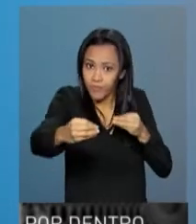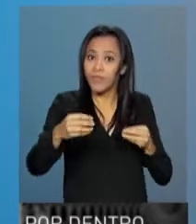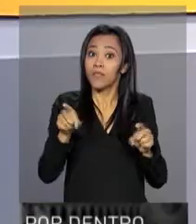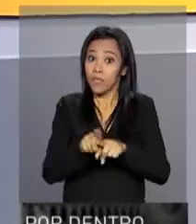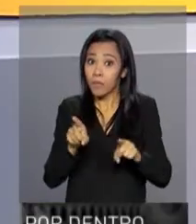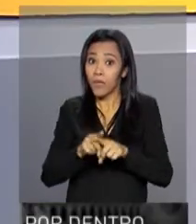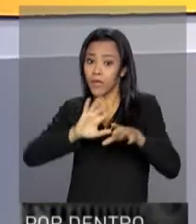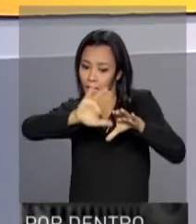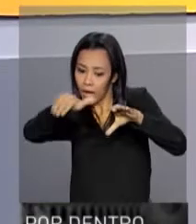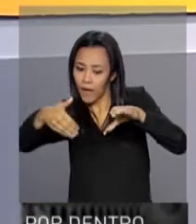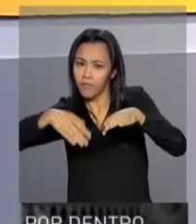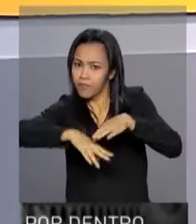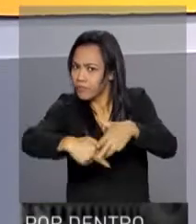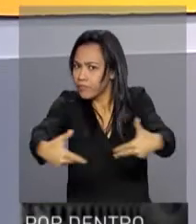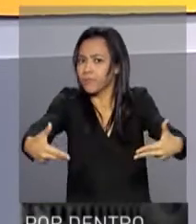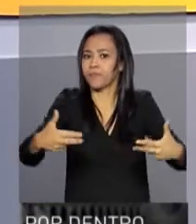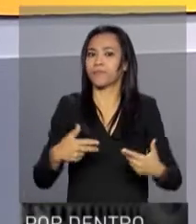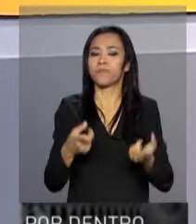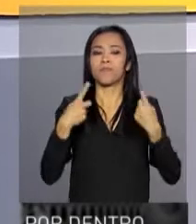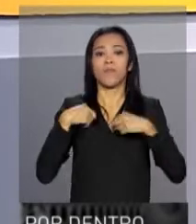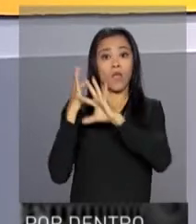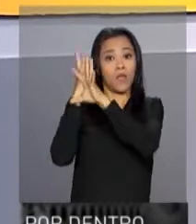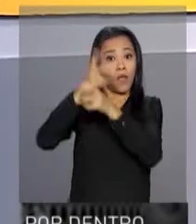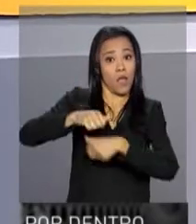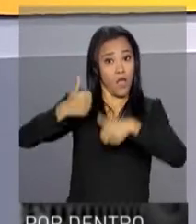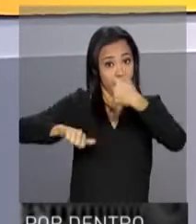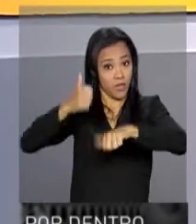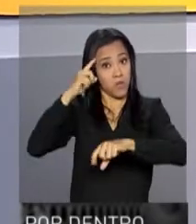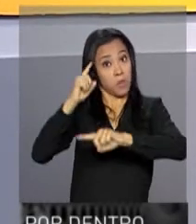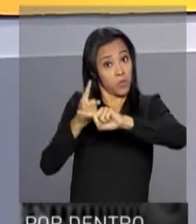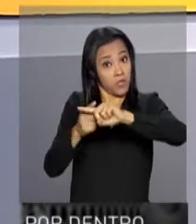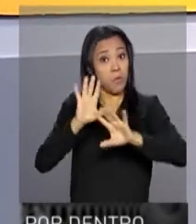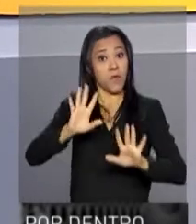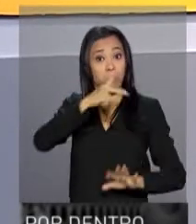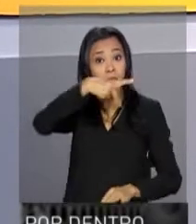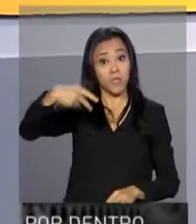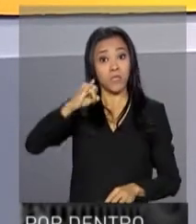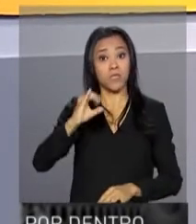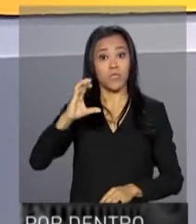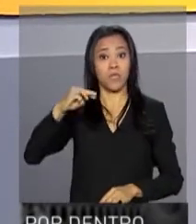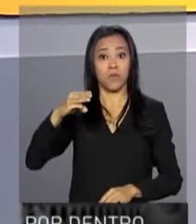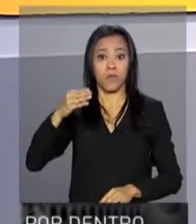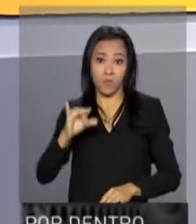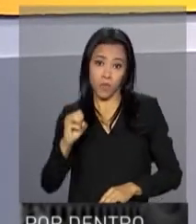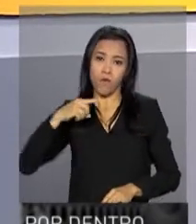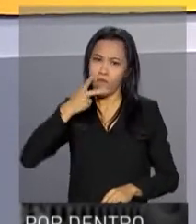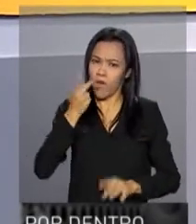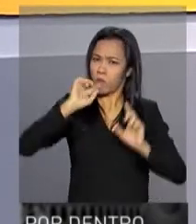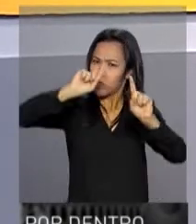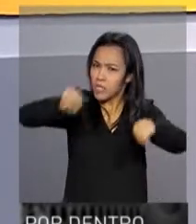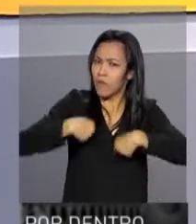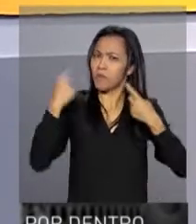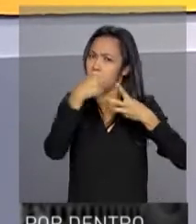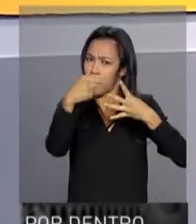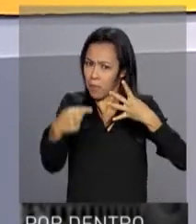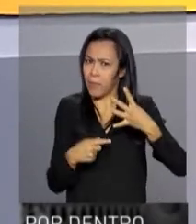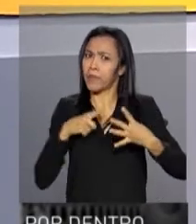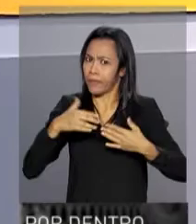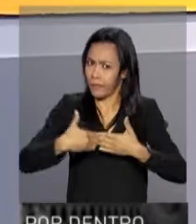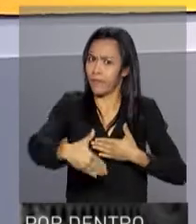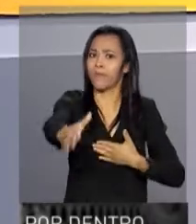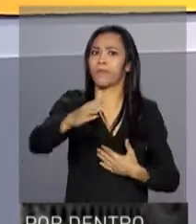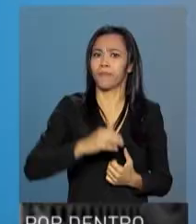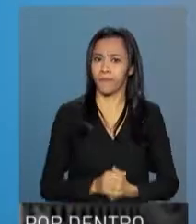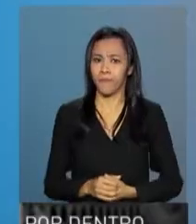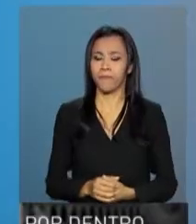cavernas e olha o balanço é positivo mas o presidente do icm-bio também destaca os desafios que o instituto tem pela frente